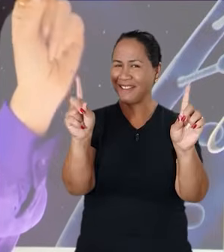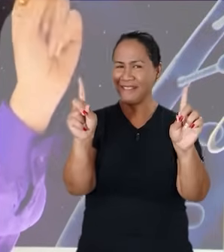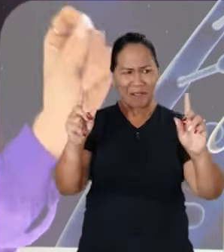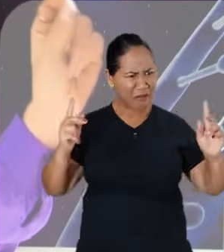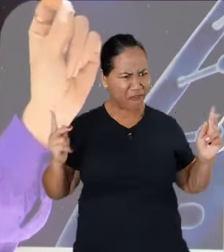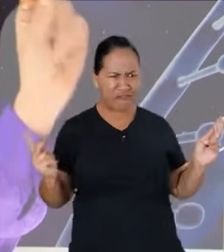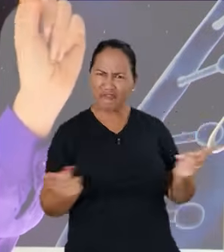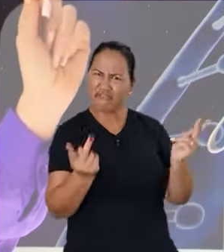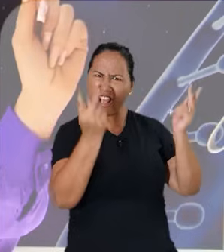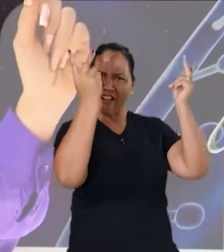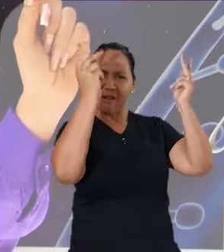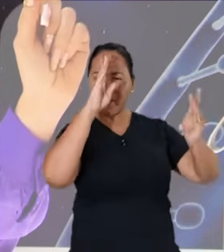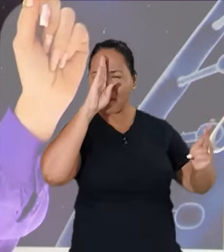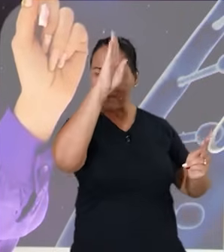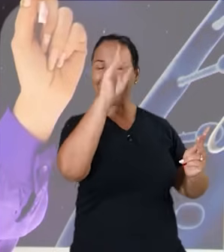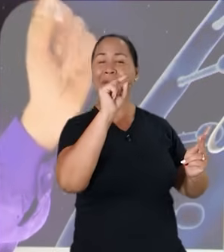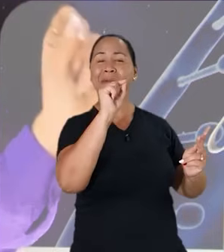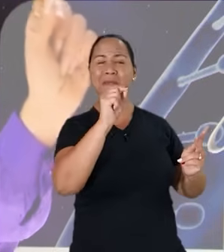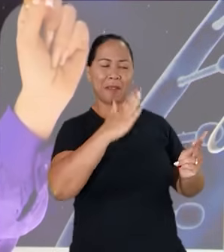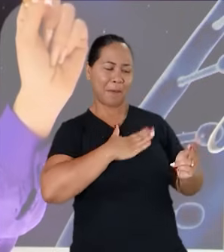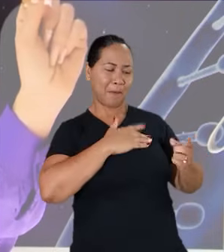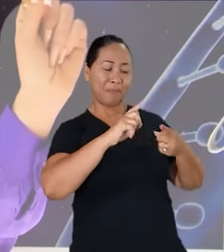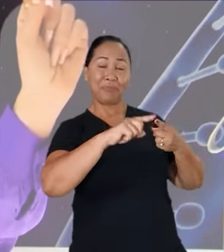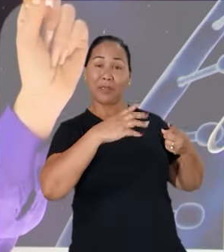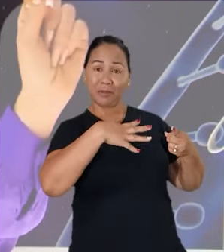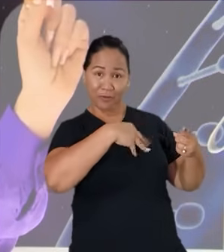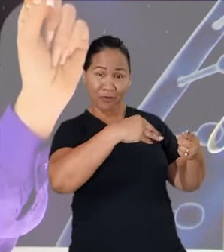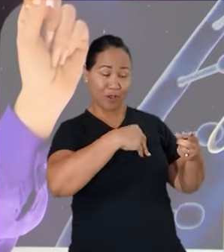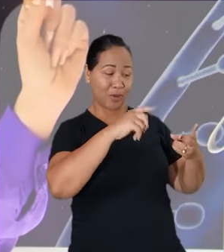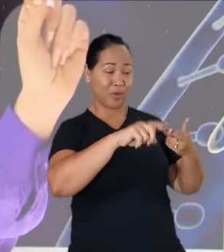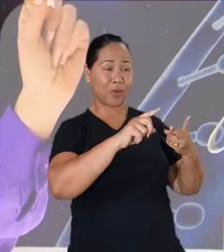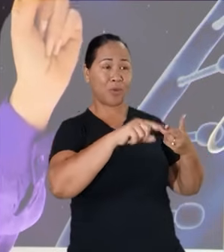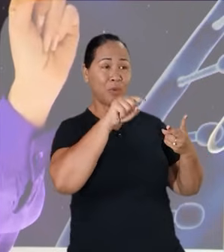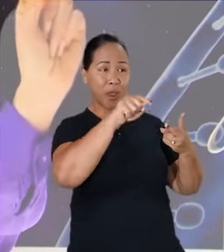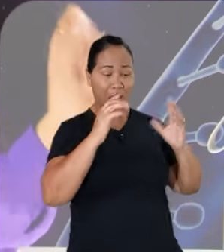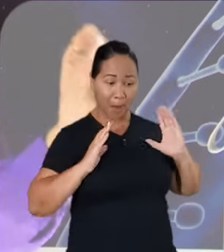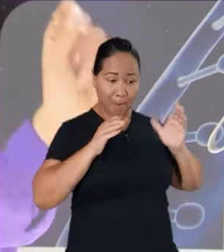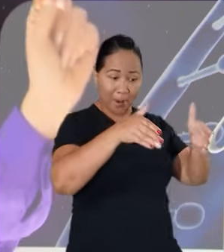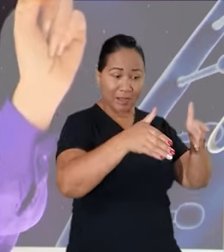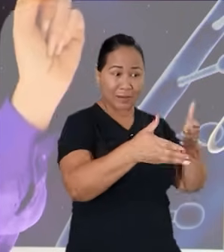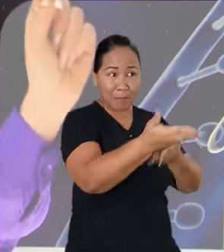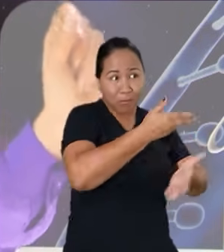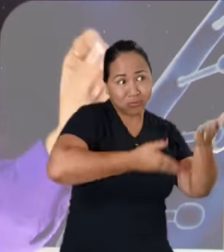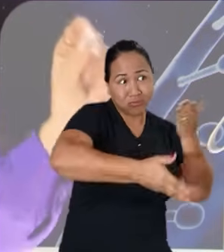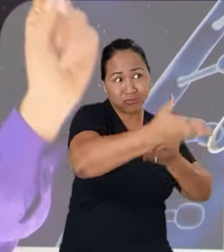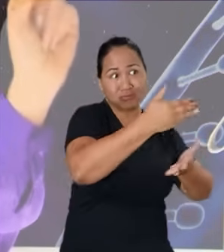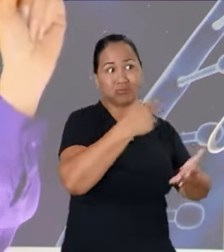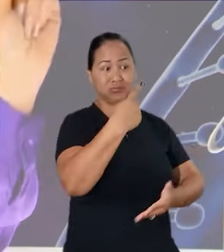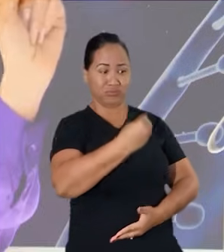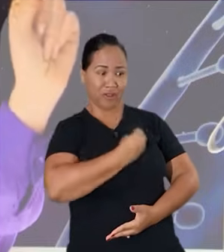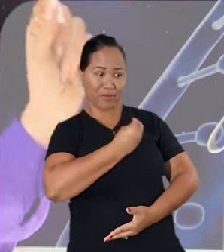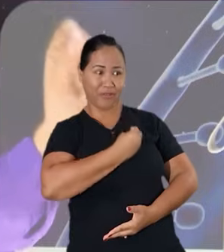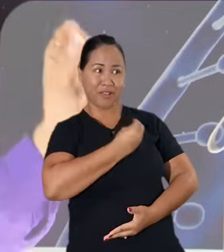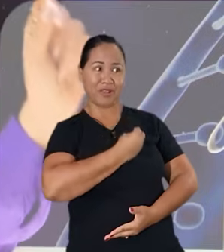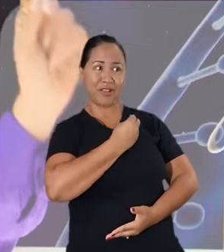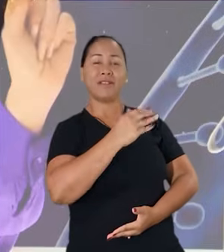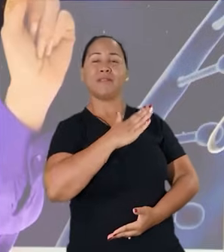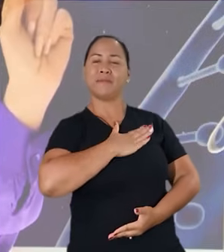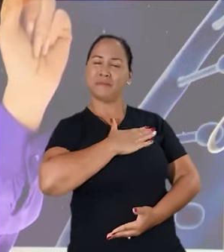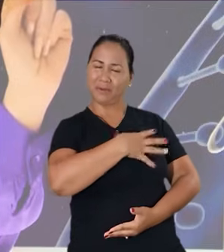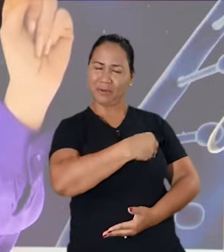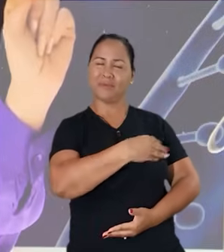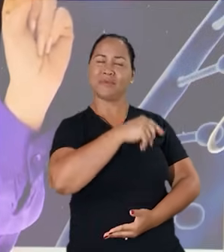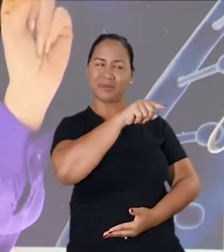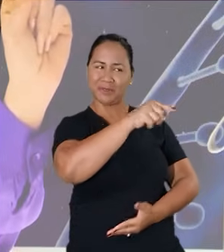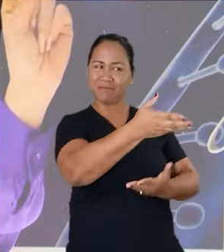é o valor que os meus filhos têm. A educação deles é o que eles vão lembrar, é o que eles vão levar, é o quanto eu participei